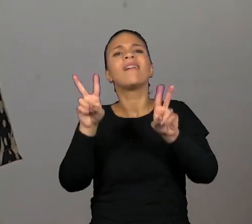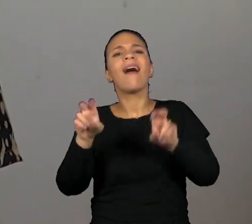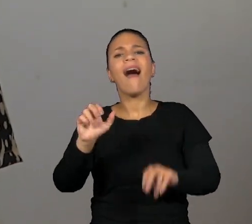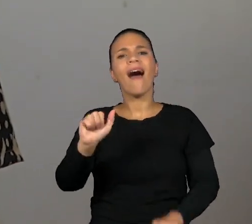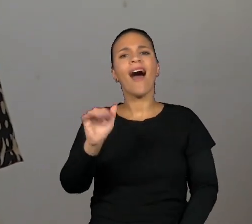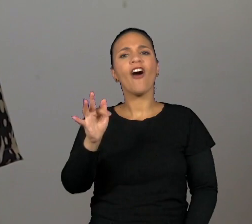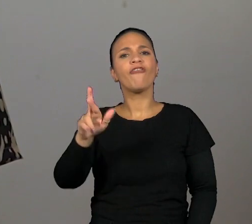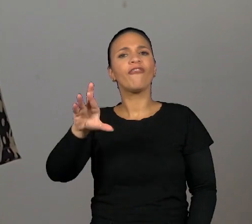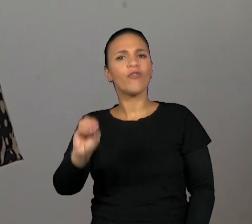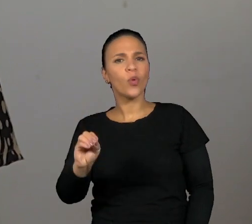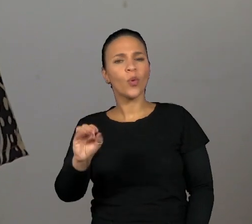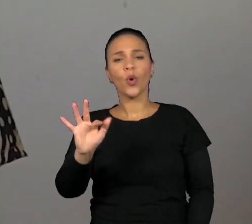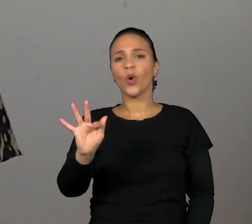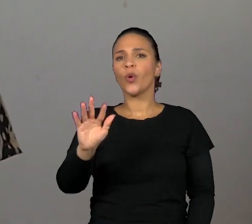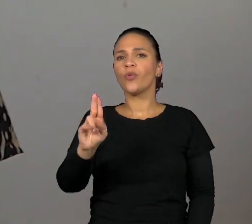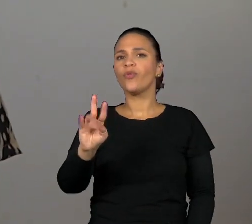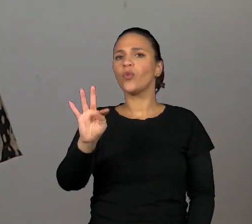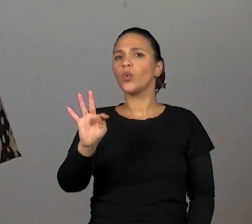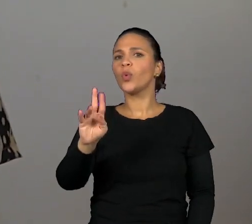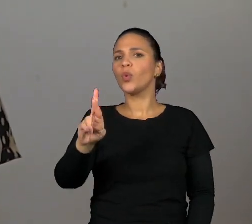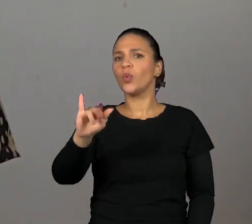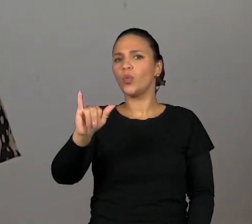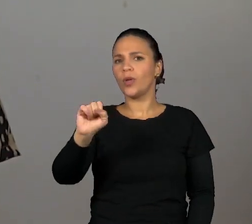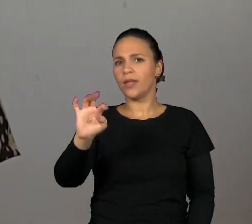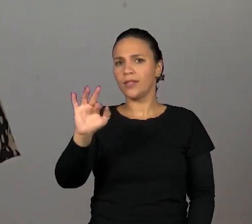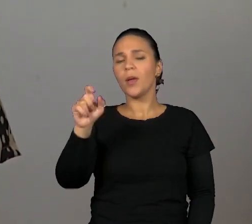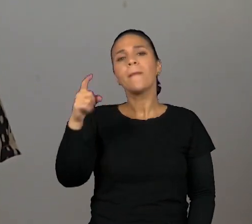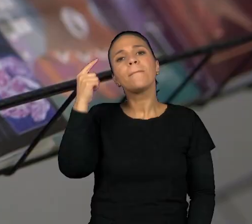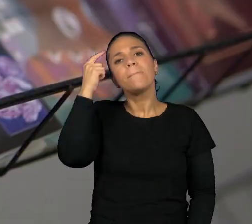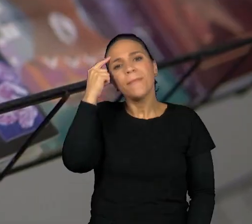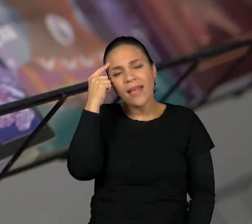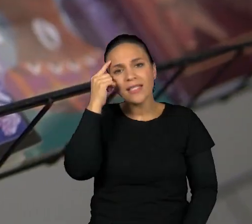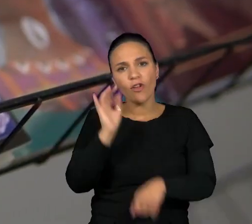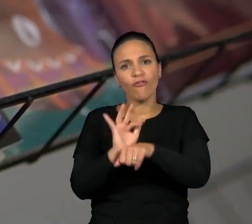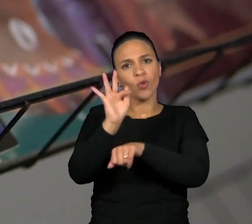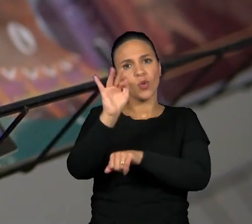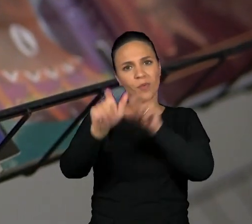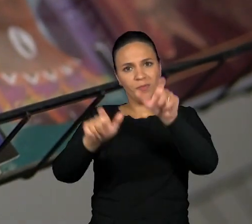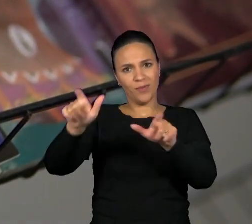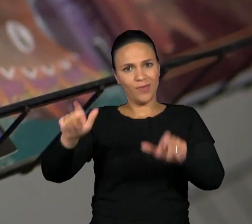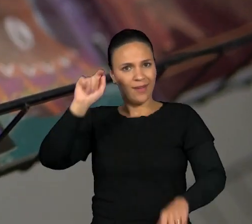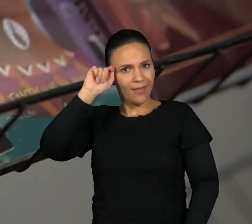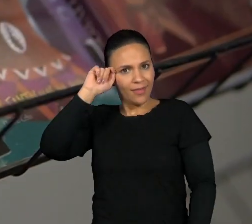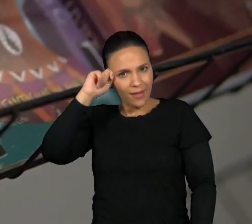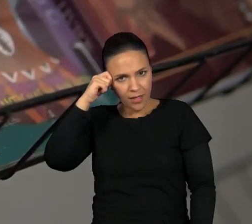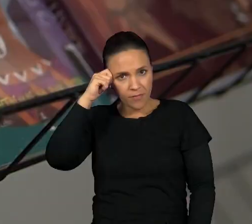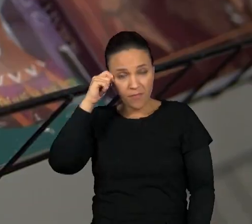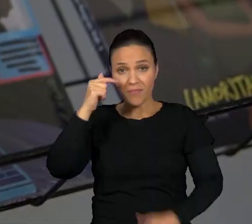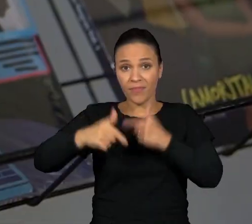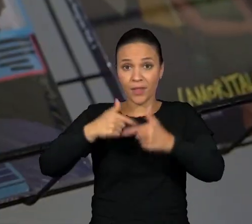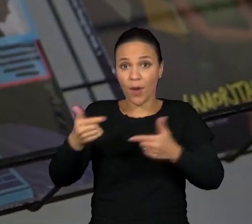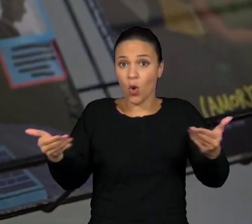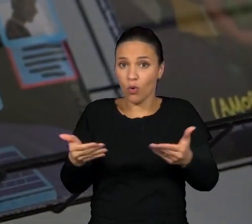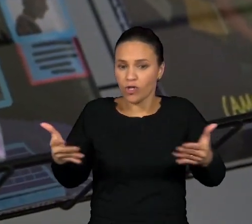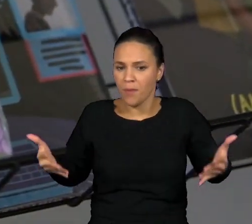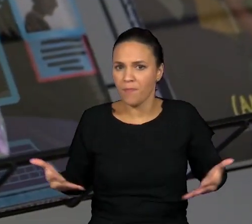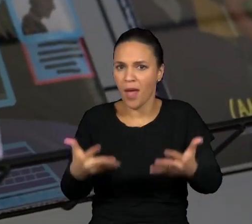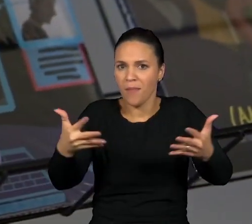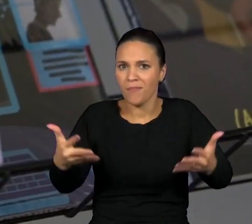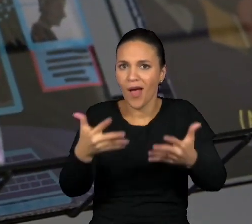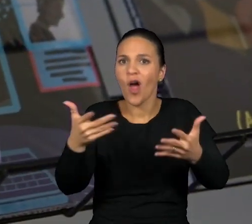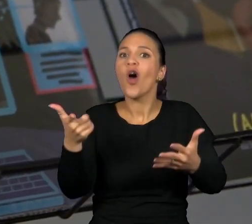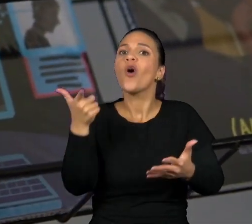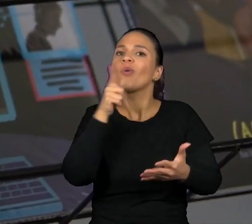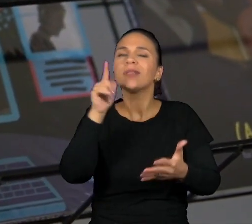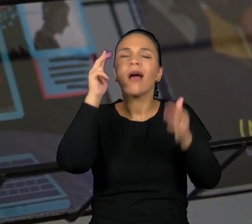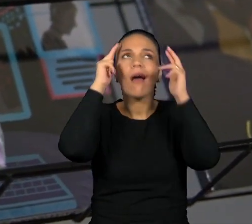gente pensa futuros prósperos para os corpos pretos, trabalhando no hoje para que esse futuro ele se realize